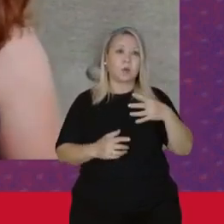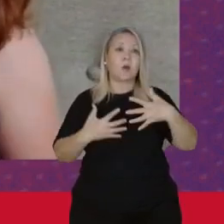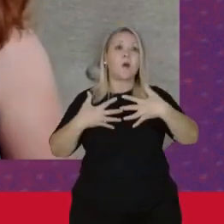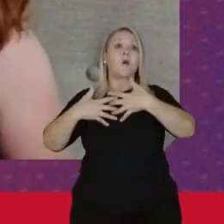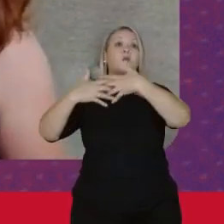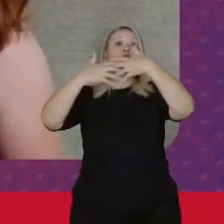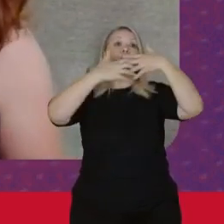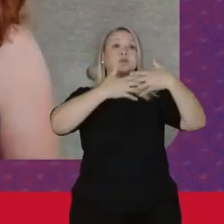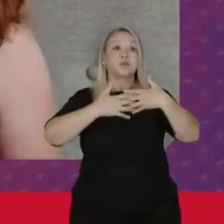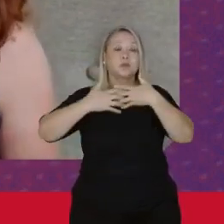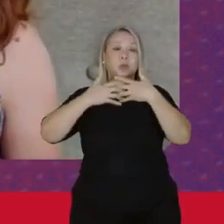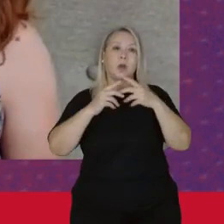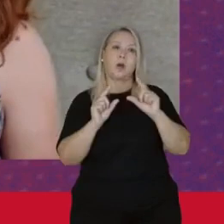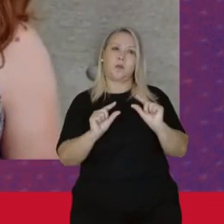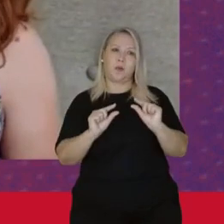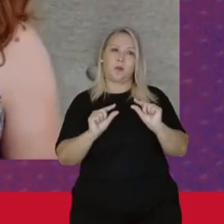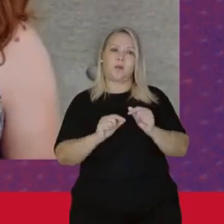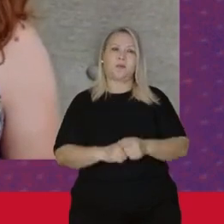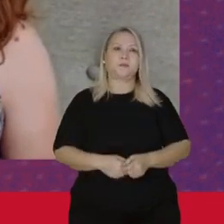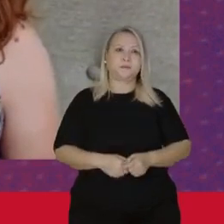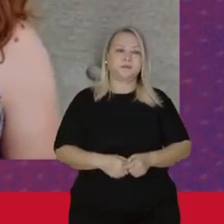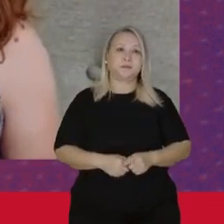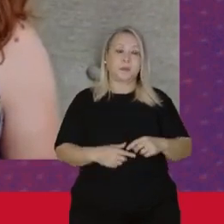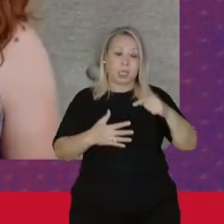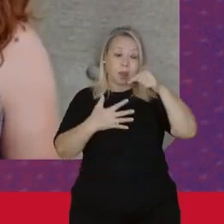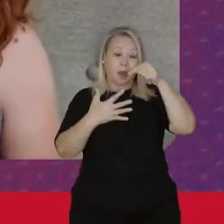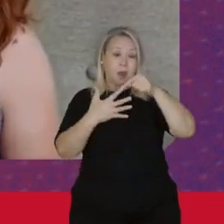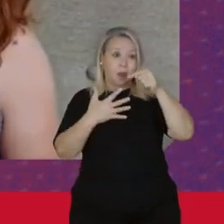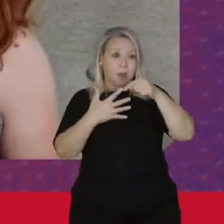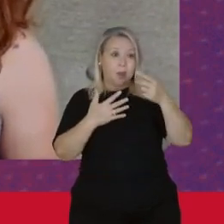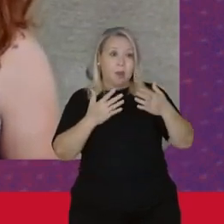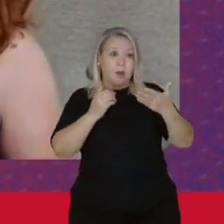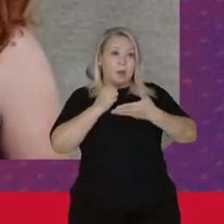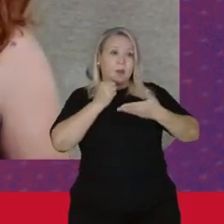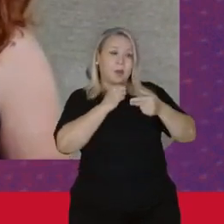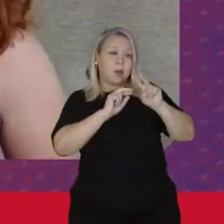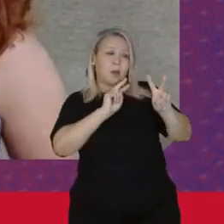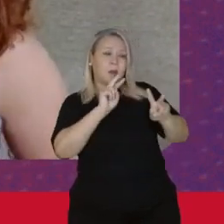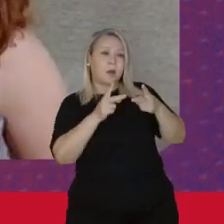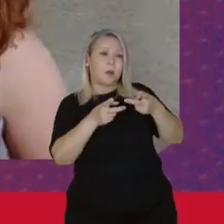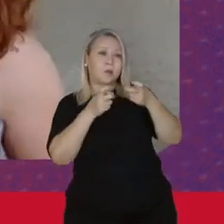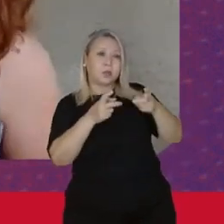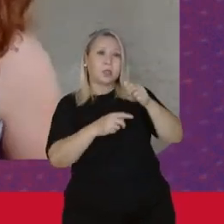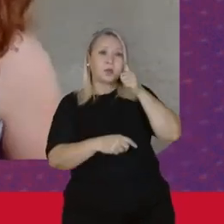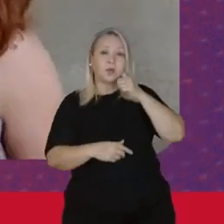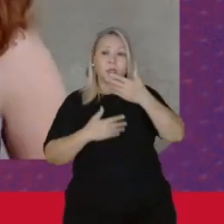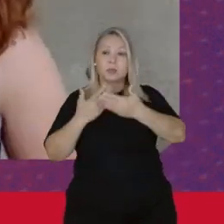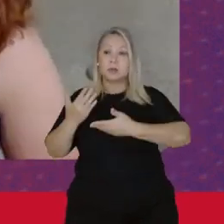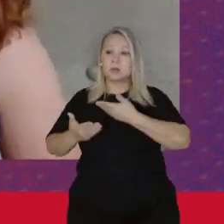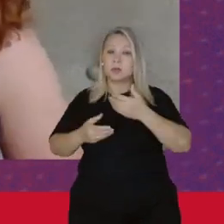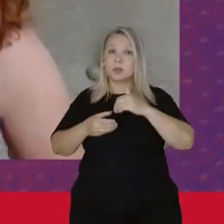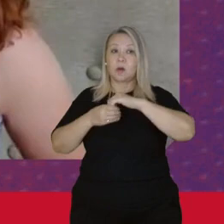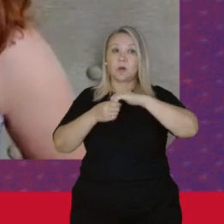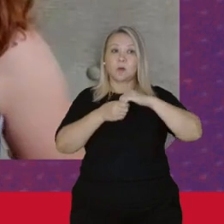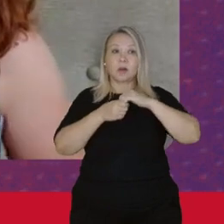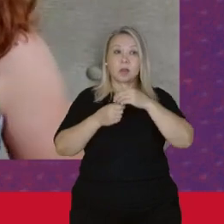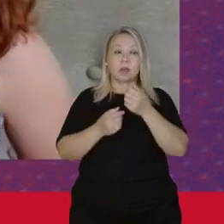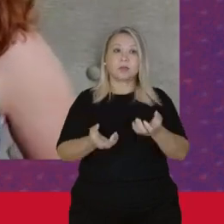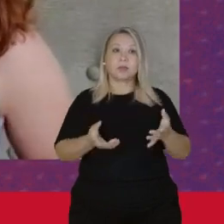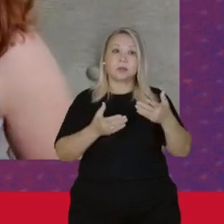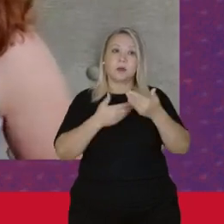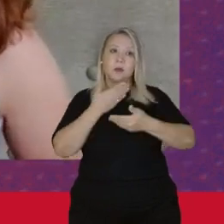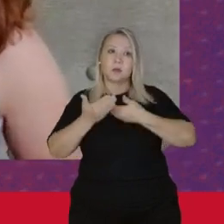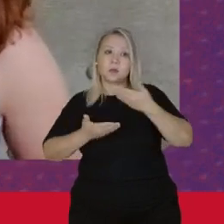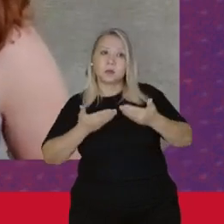seja, muito pouco, né? Um outro elemento fundamental é também olhar para as mulheres que são cooperadas, né, que são associadas a